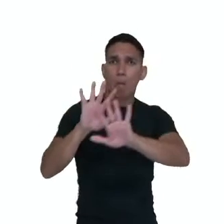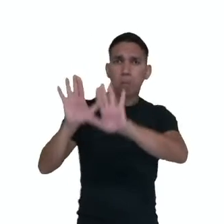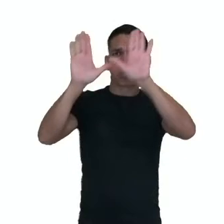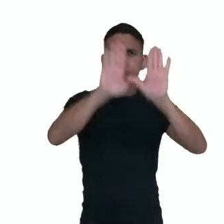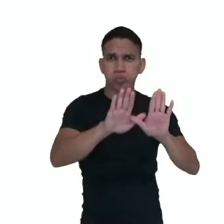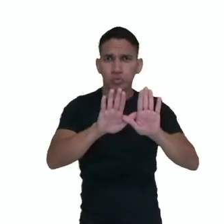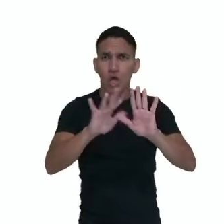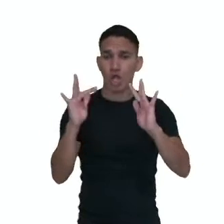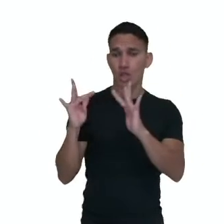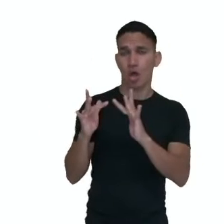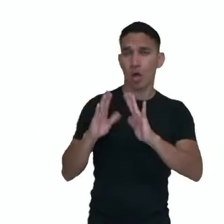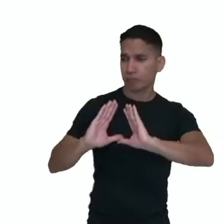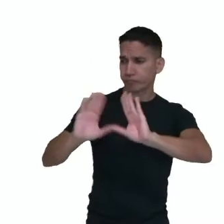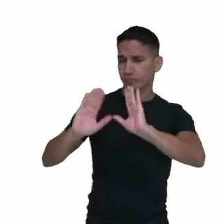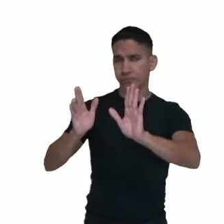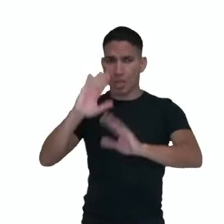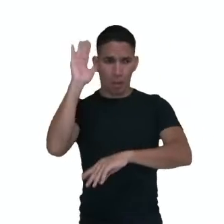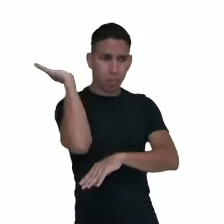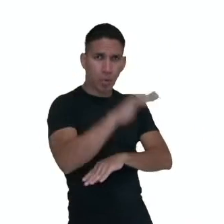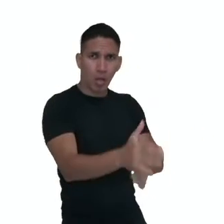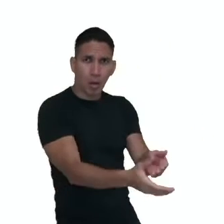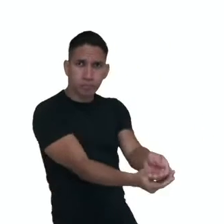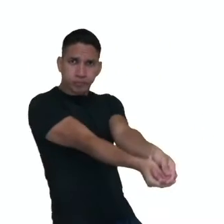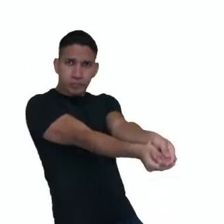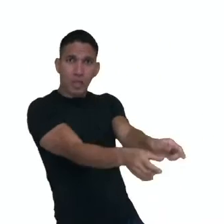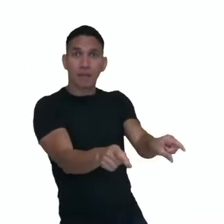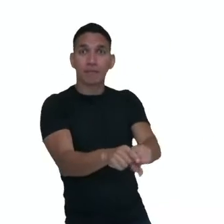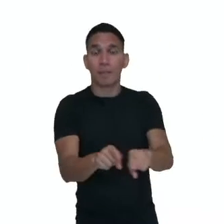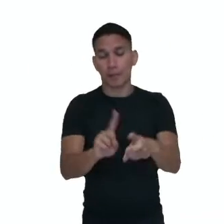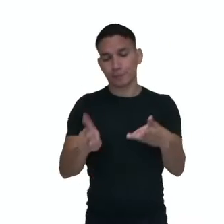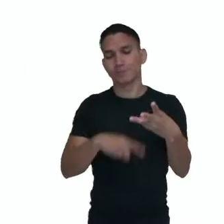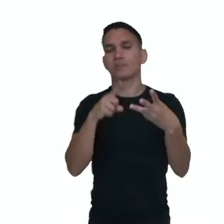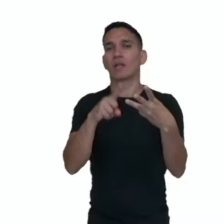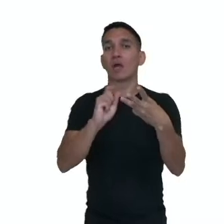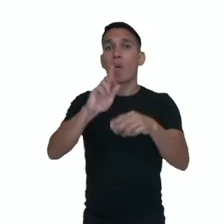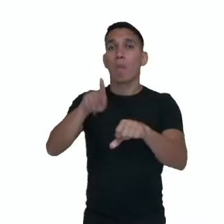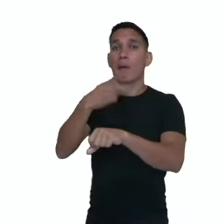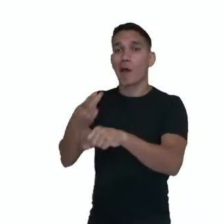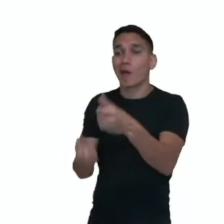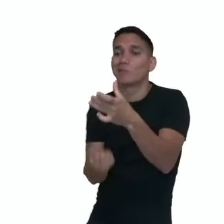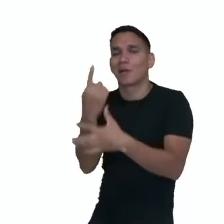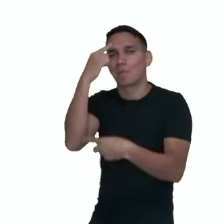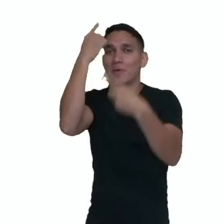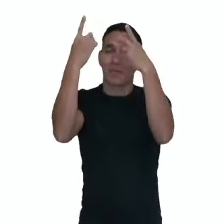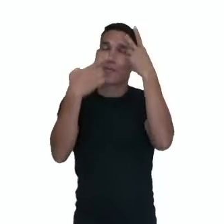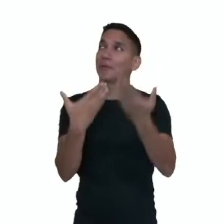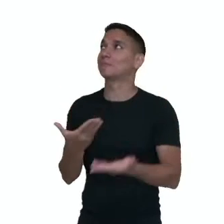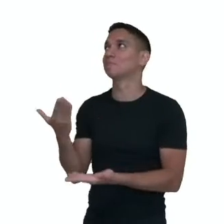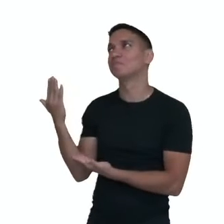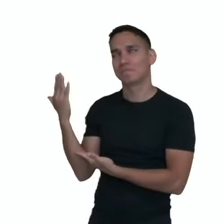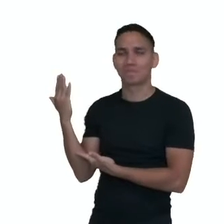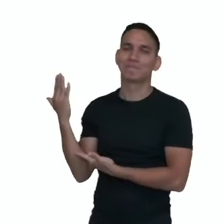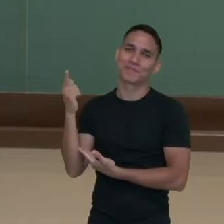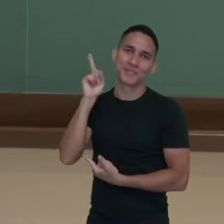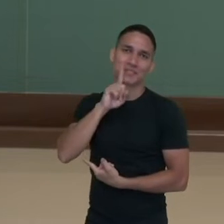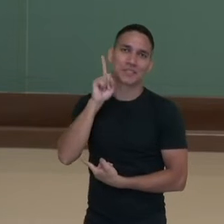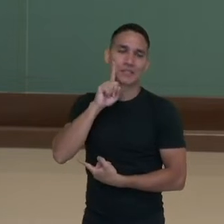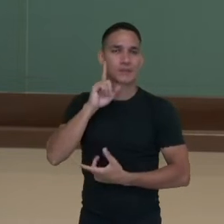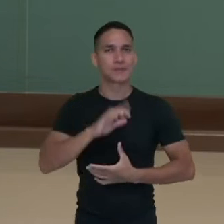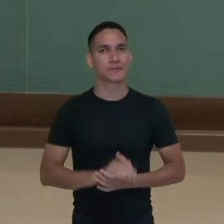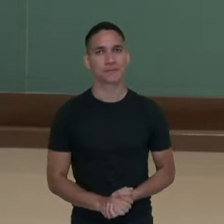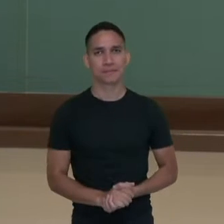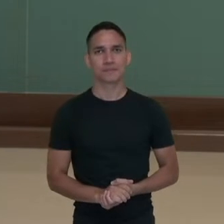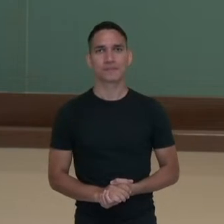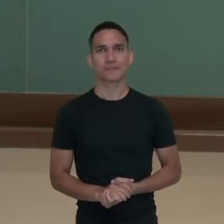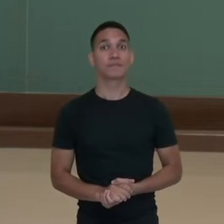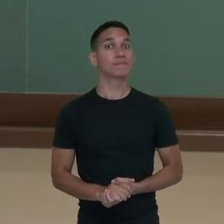toque, manchete, o ataque. E o país em que este esporte foi inventado foi nos Estados